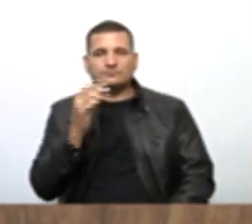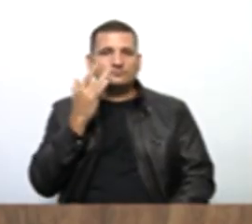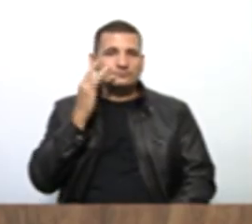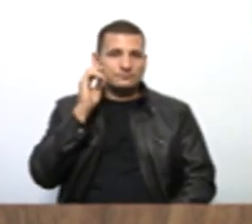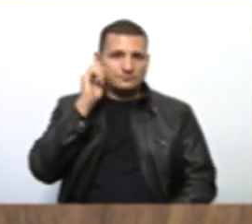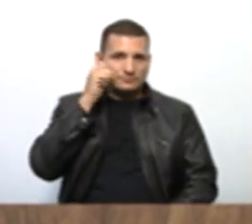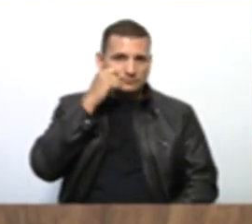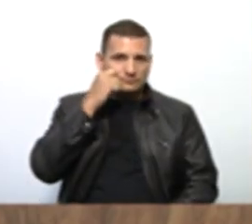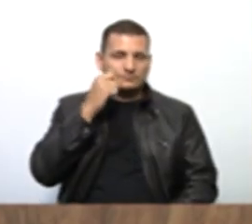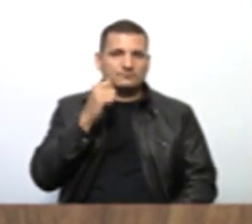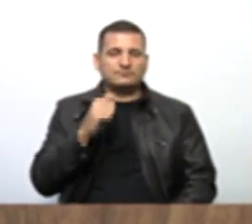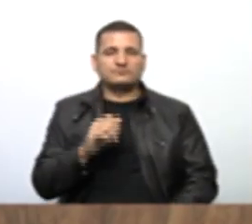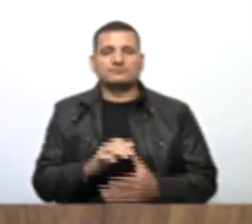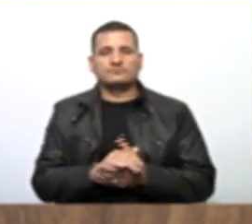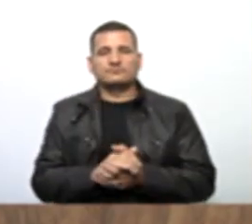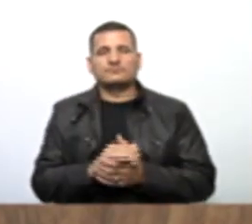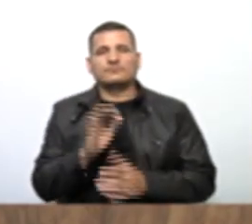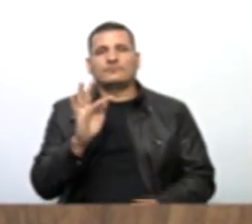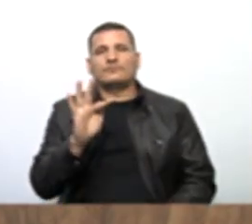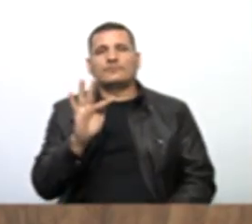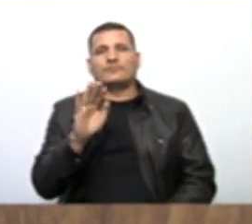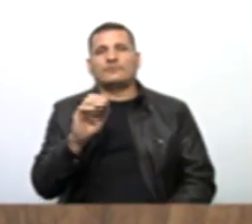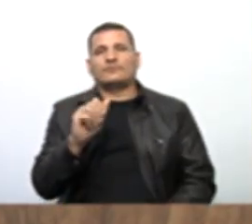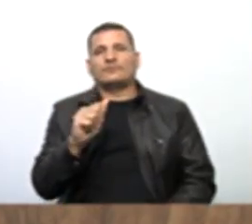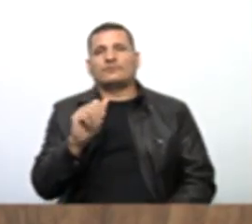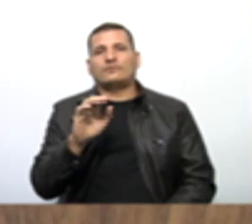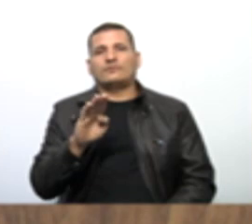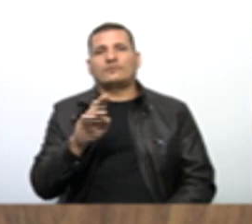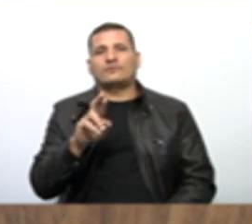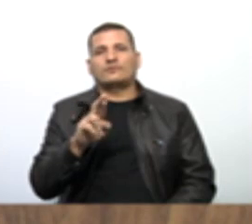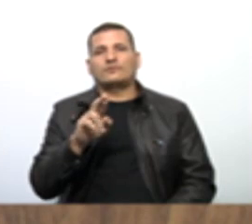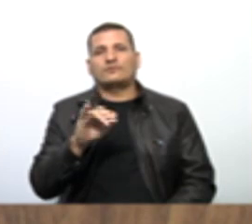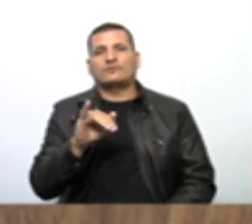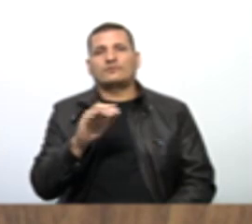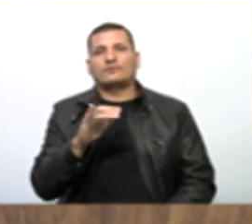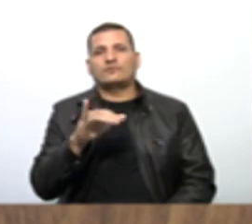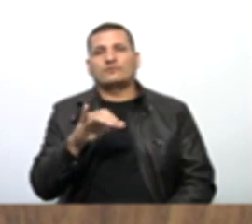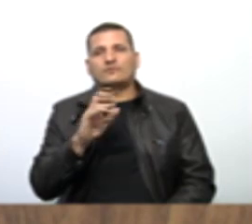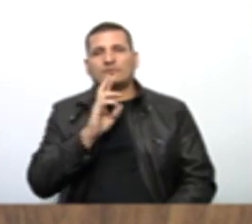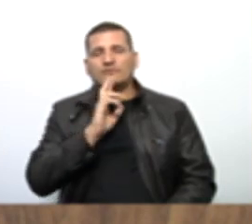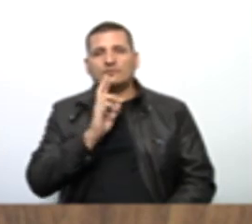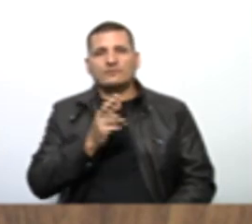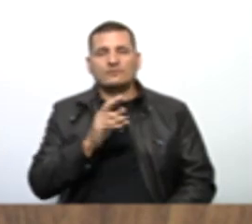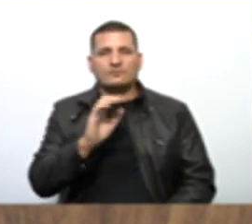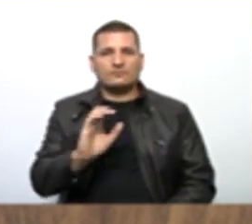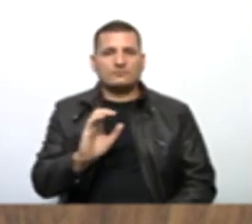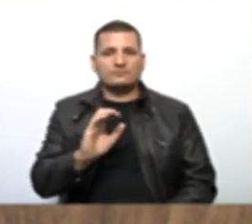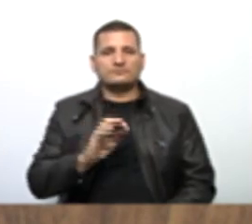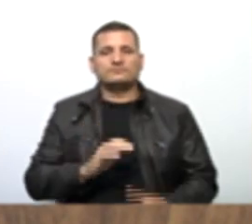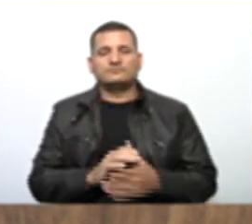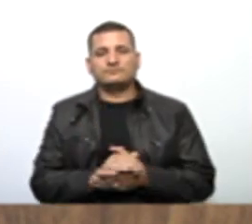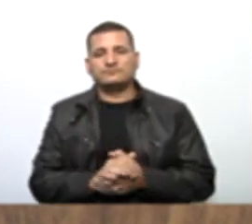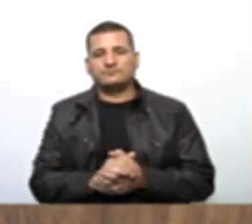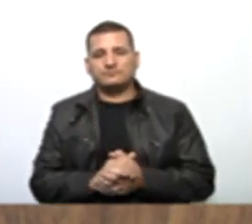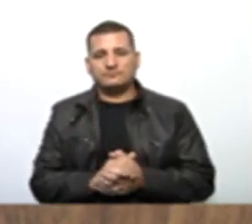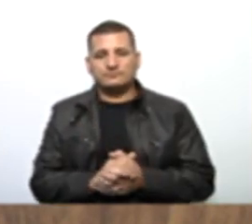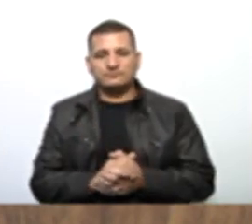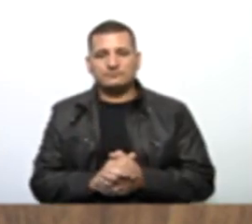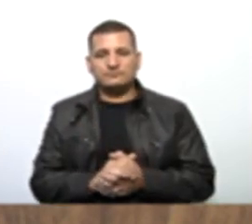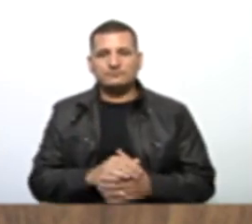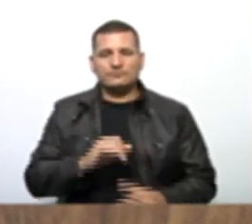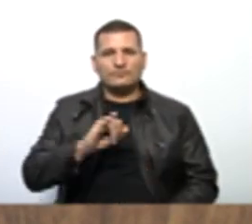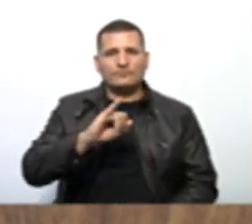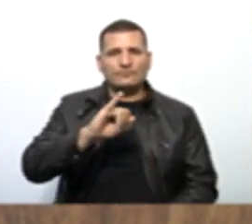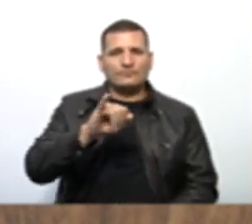fabrício respondeu também aí que é a letra é letra cena isso é só usar